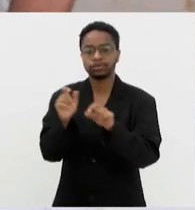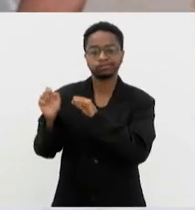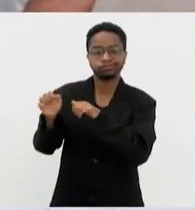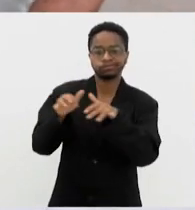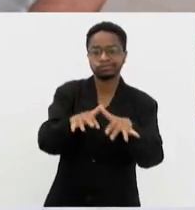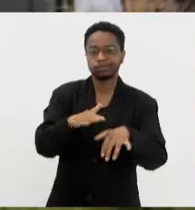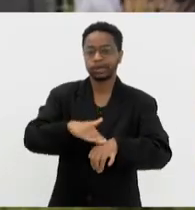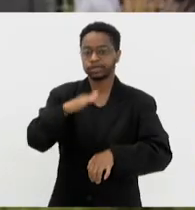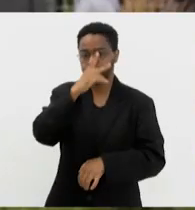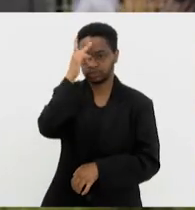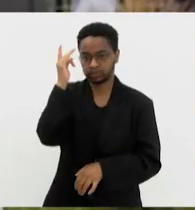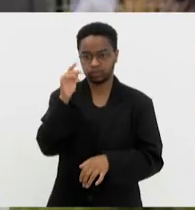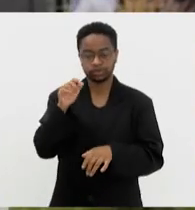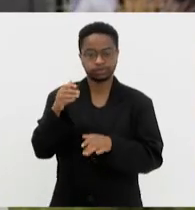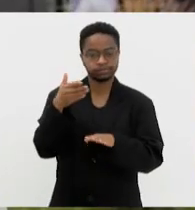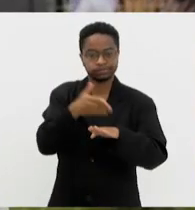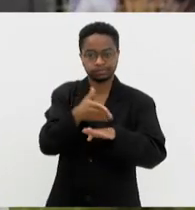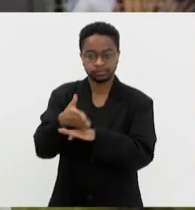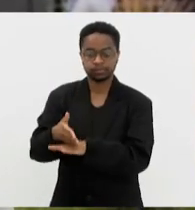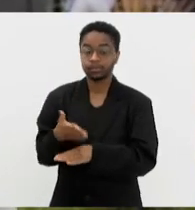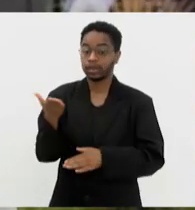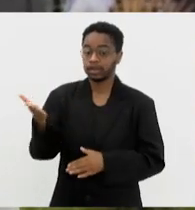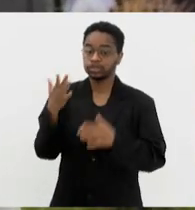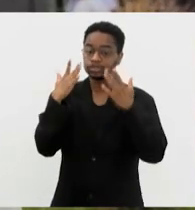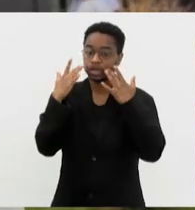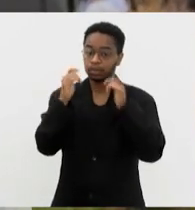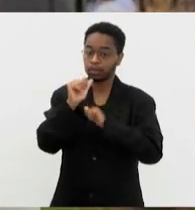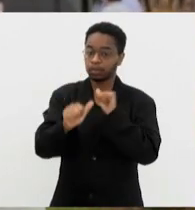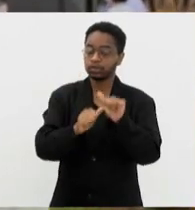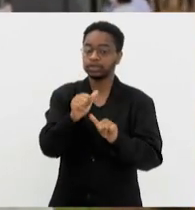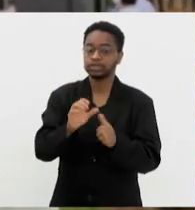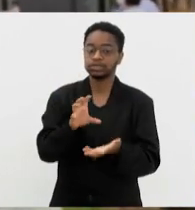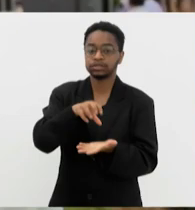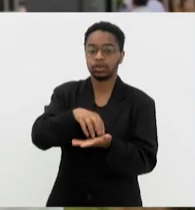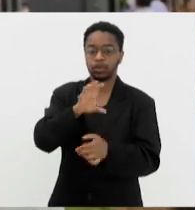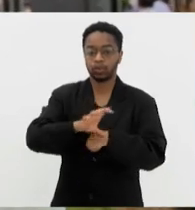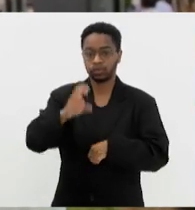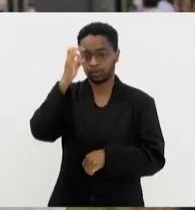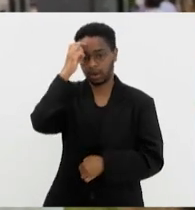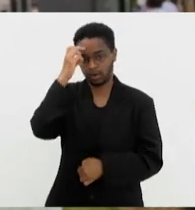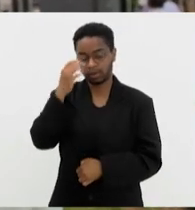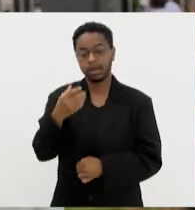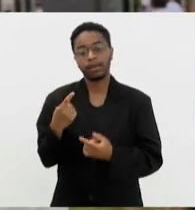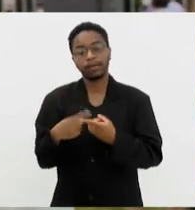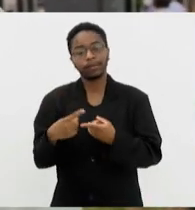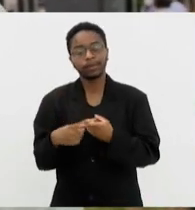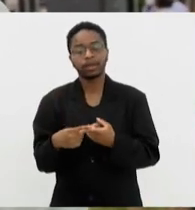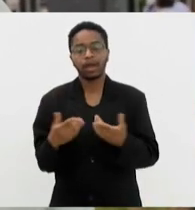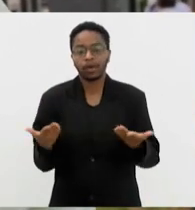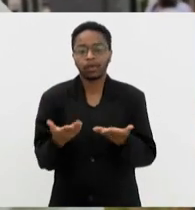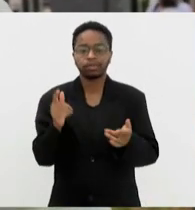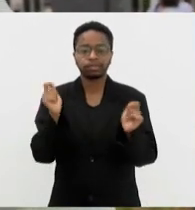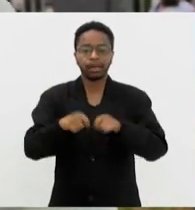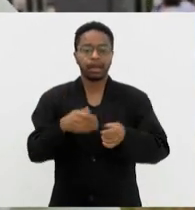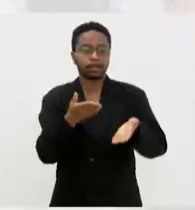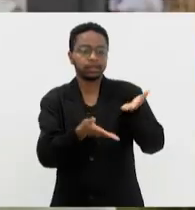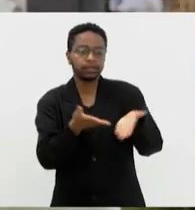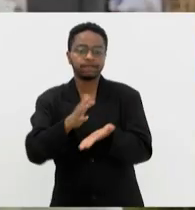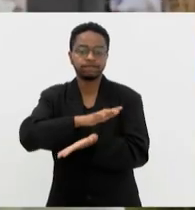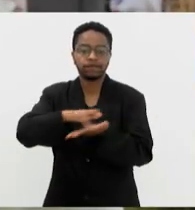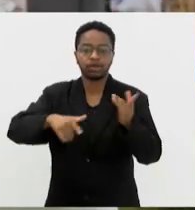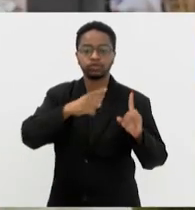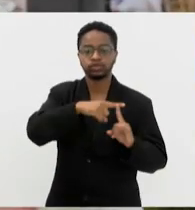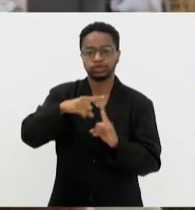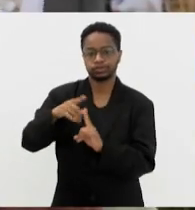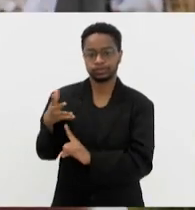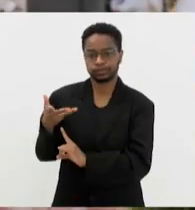região. O Arthur Azevedo vai virar um centro cultural Arthur Azevedo, em que vai estar atendendo as mais variadas artes, né? A gente